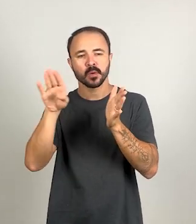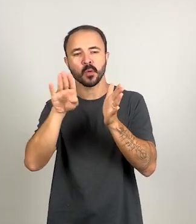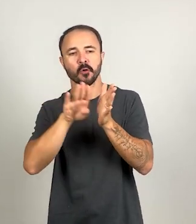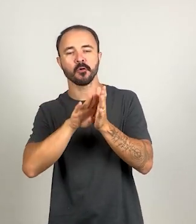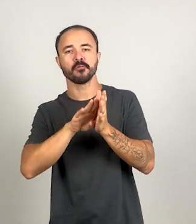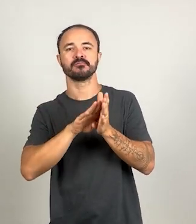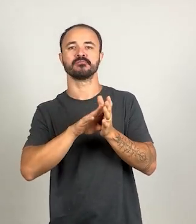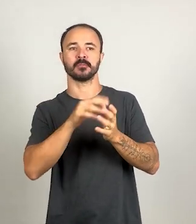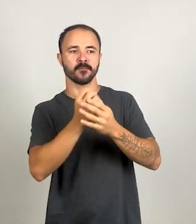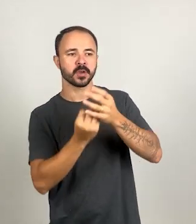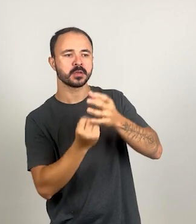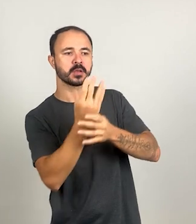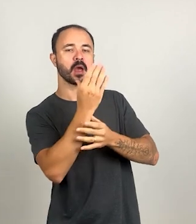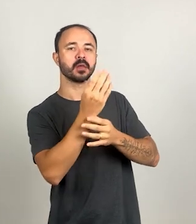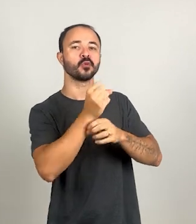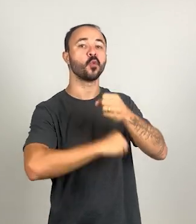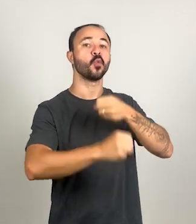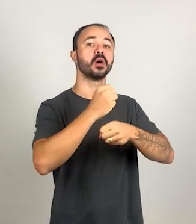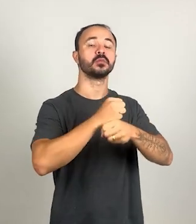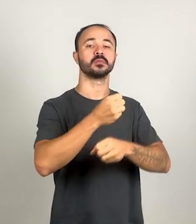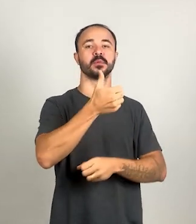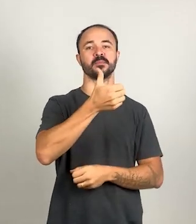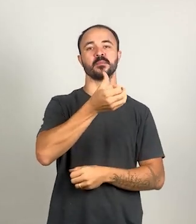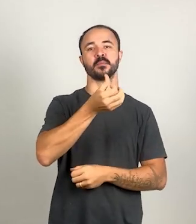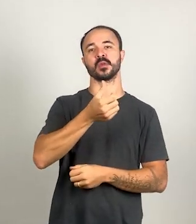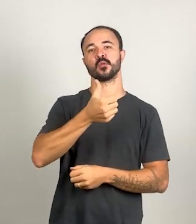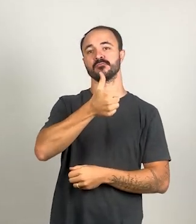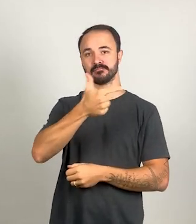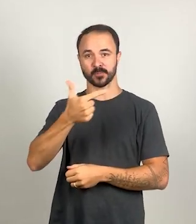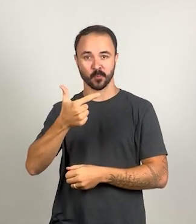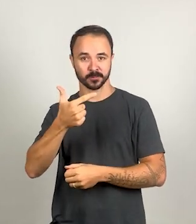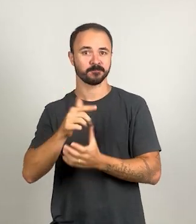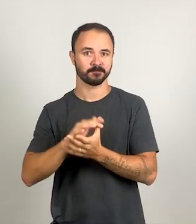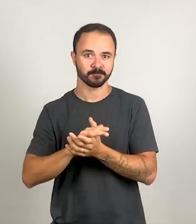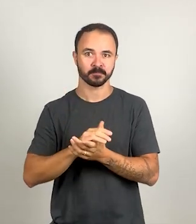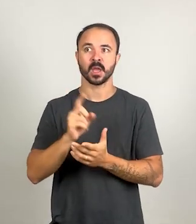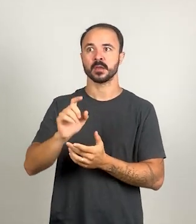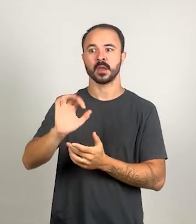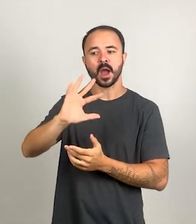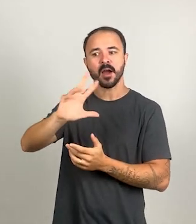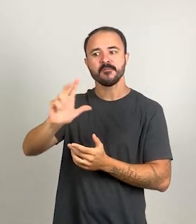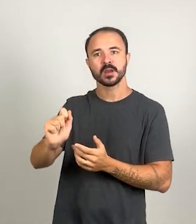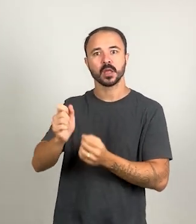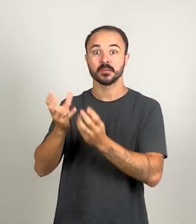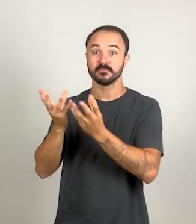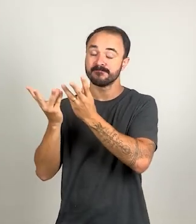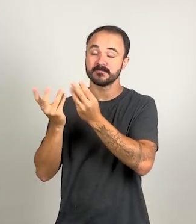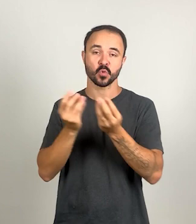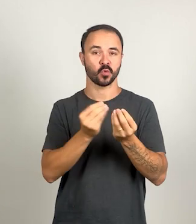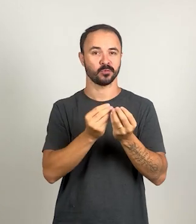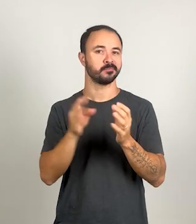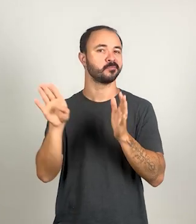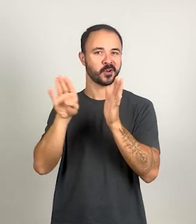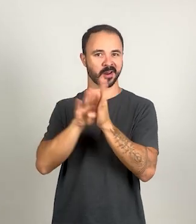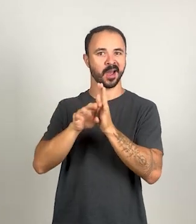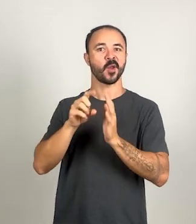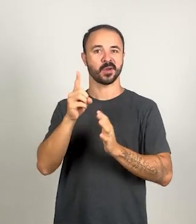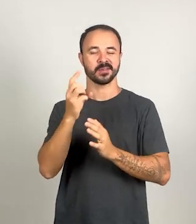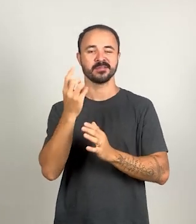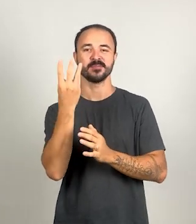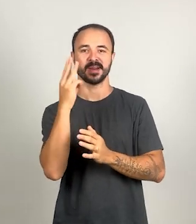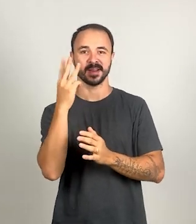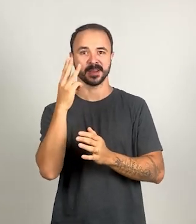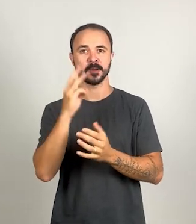1612 durante o período colonial o estado recebeu um grande número de Africanos escravizados que contribuíram